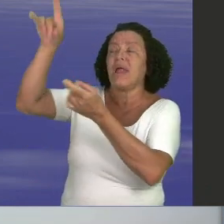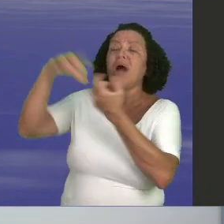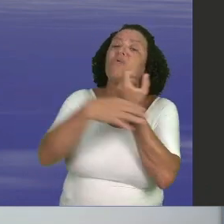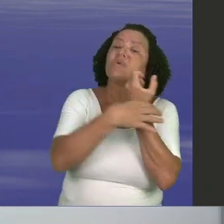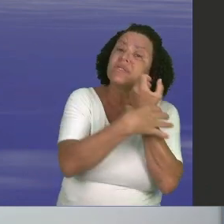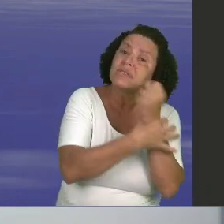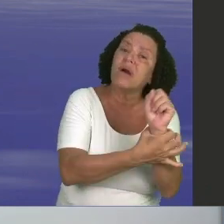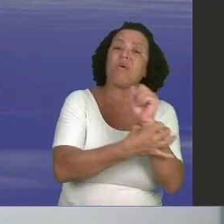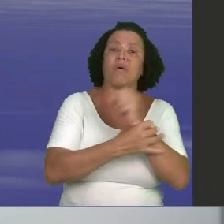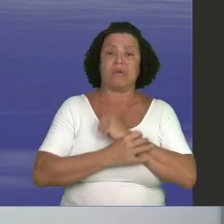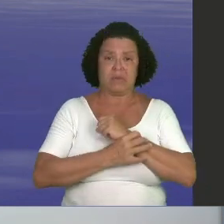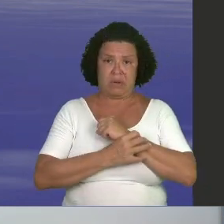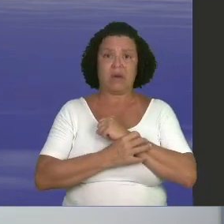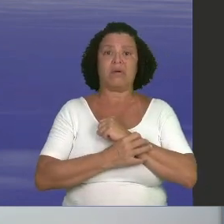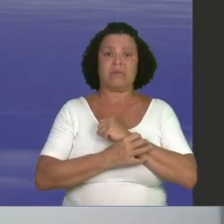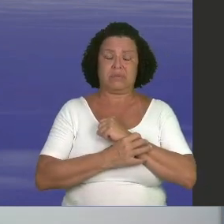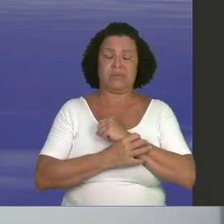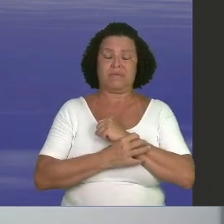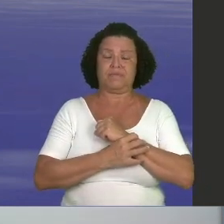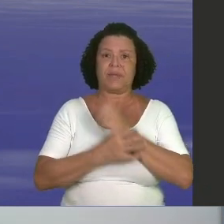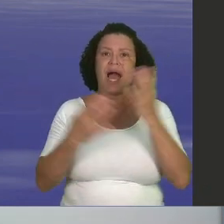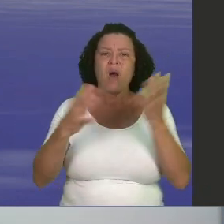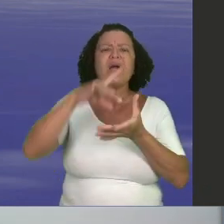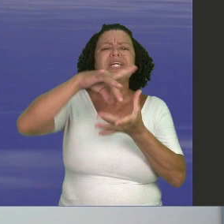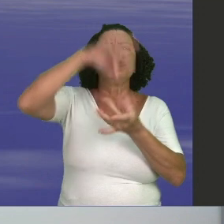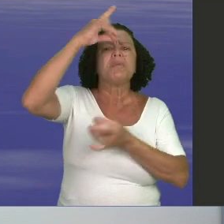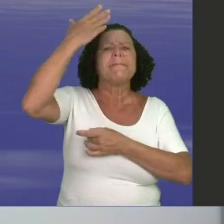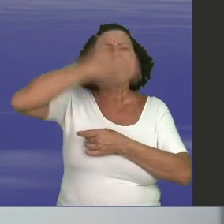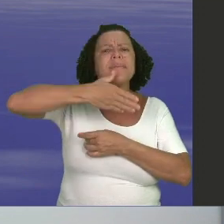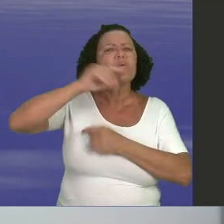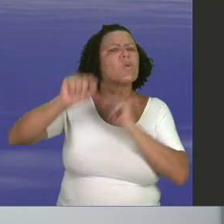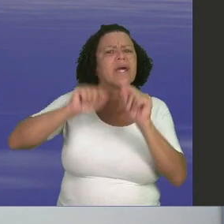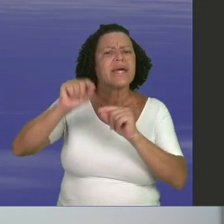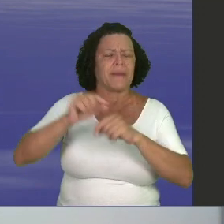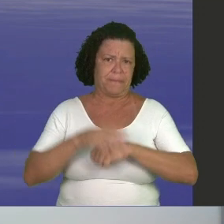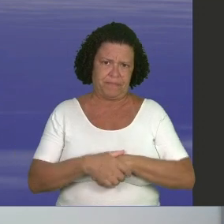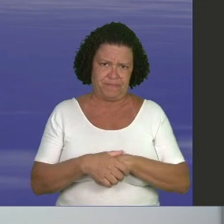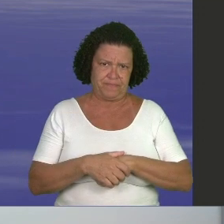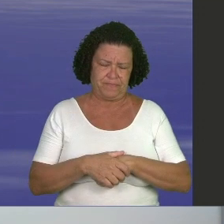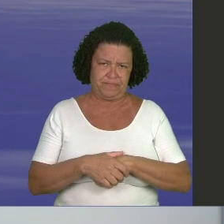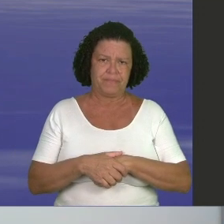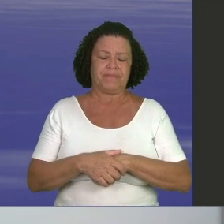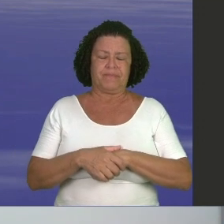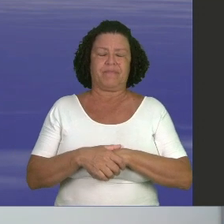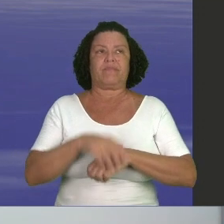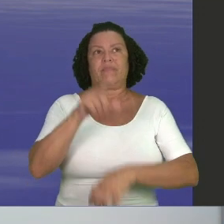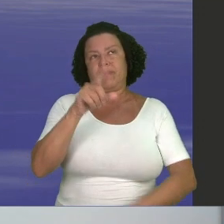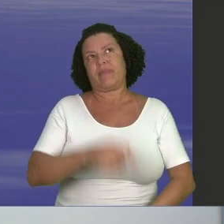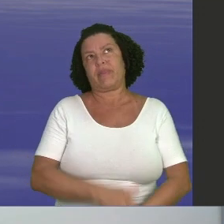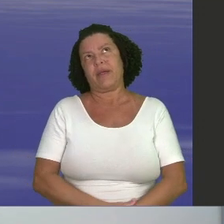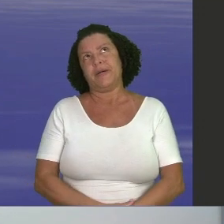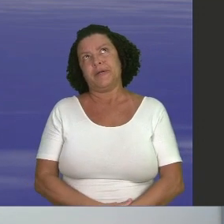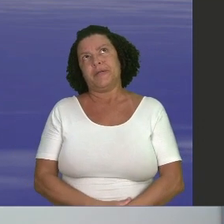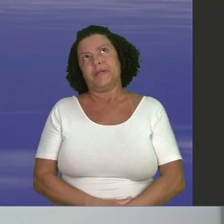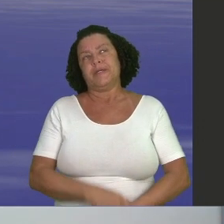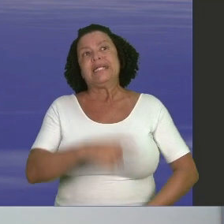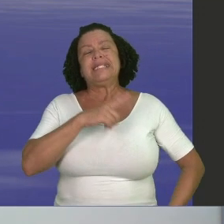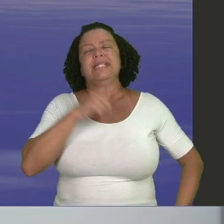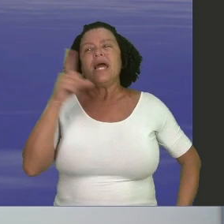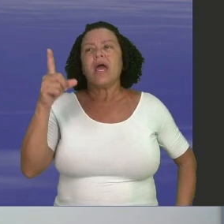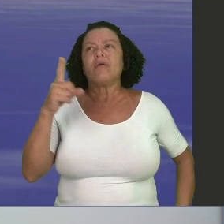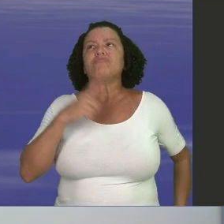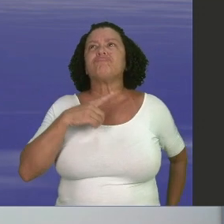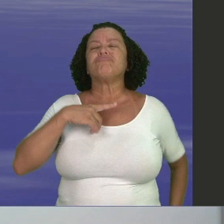E o espírito em provação? O que é um espírito em provação? Podemos identificá-lo como aquele indivíduo que enfrenta